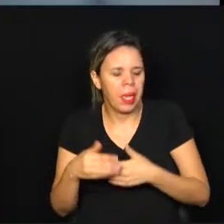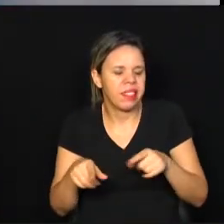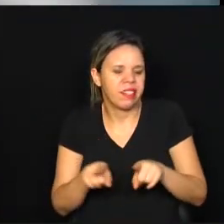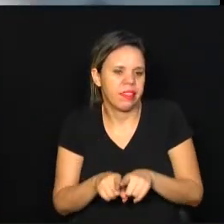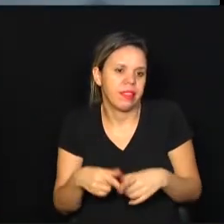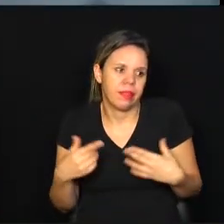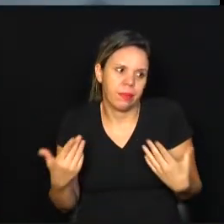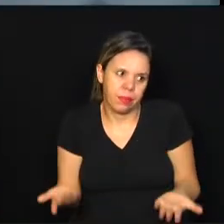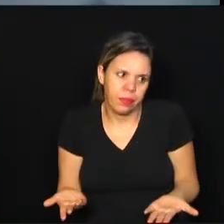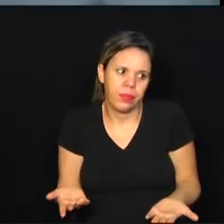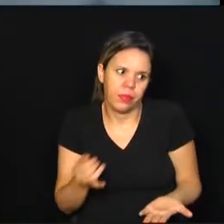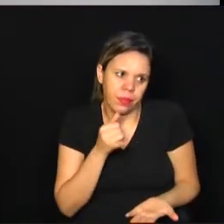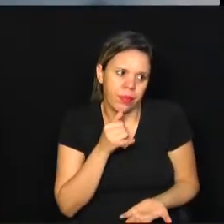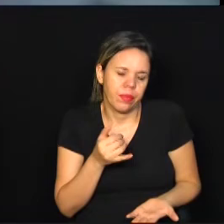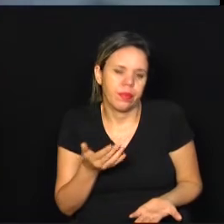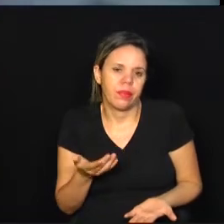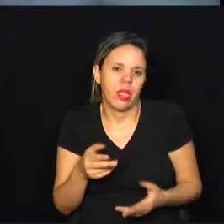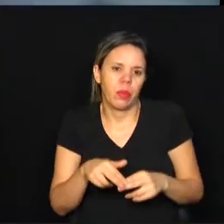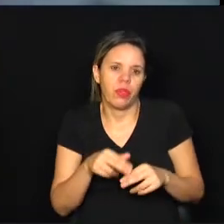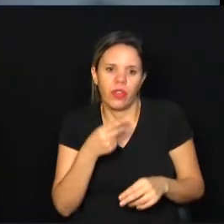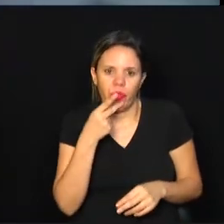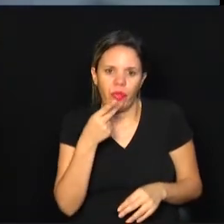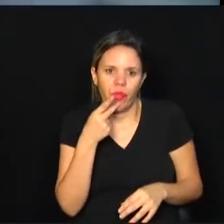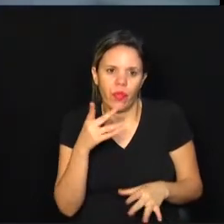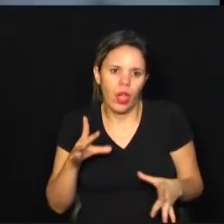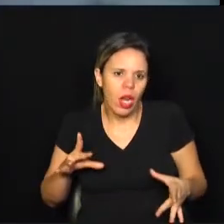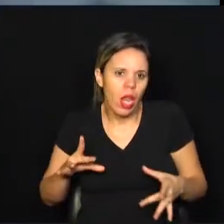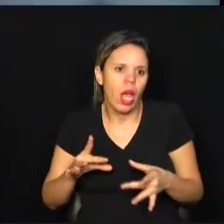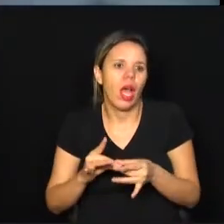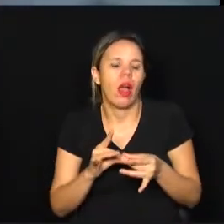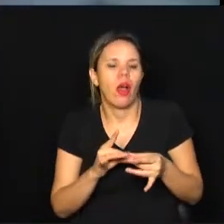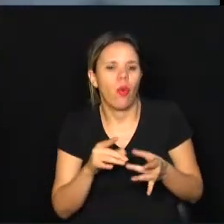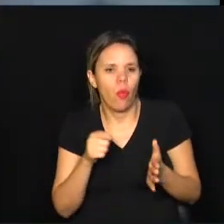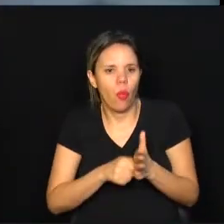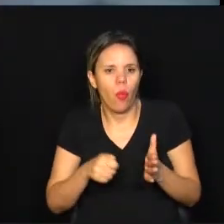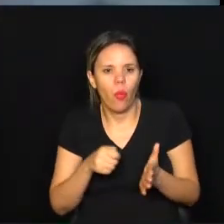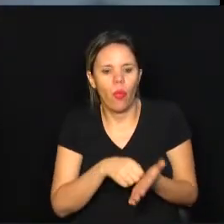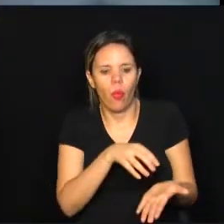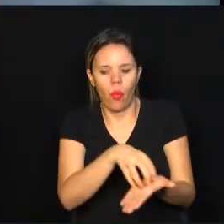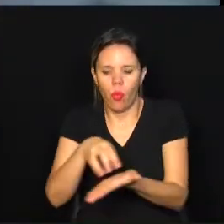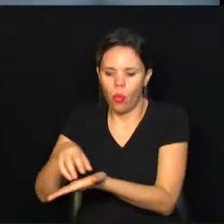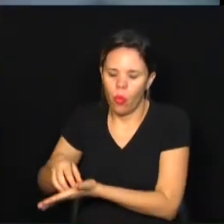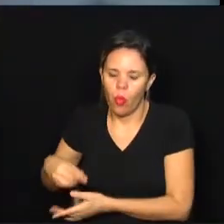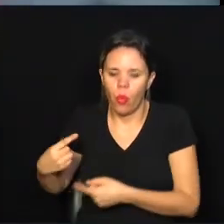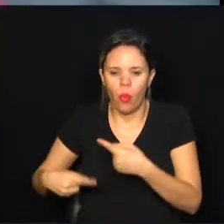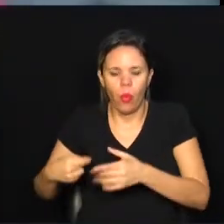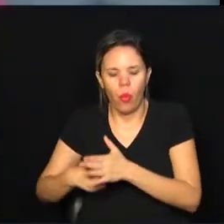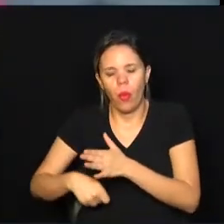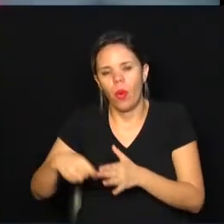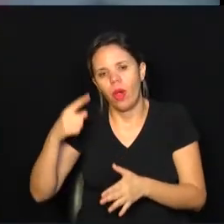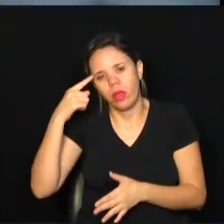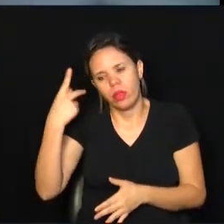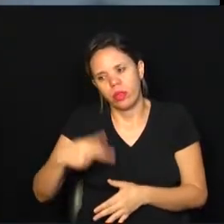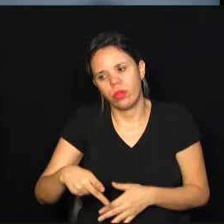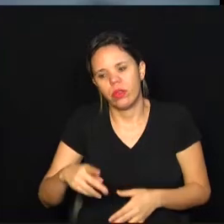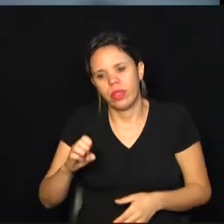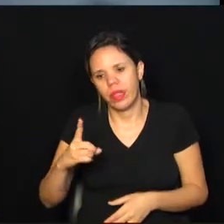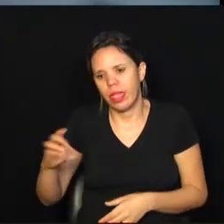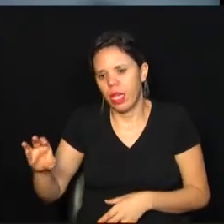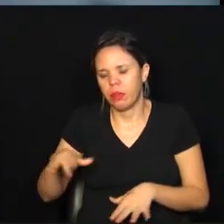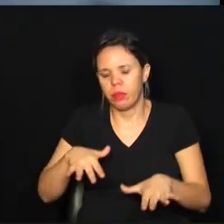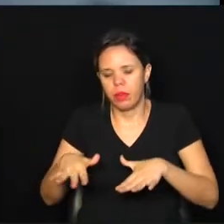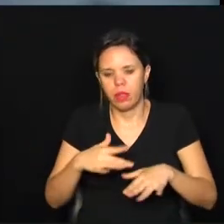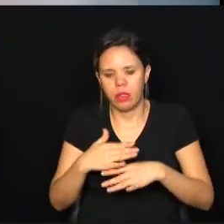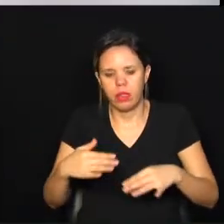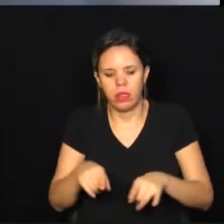Então, por isso que a gente fala de integração de políticas, né? Cada setor está pensando na sua. Então, a INDEC está pensando na